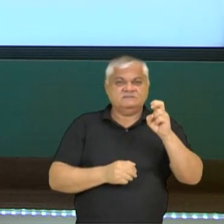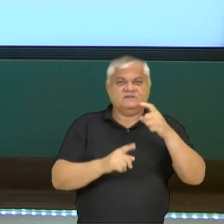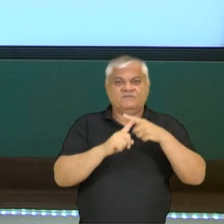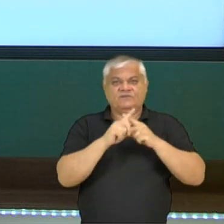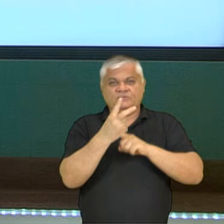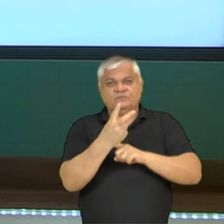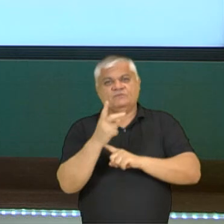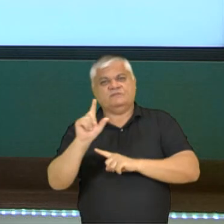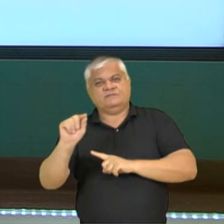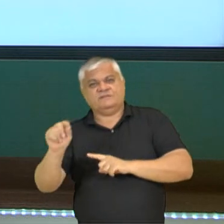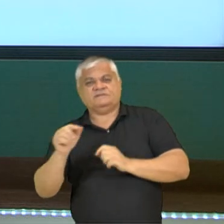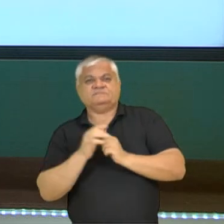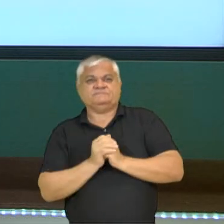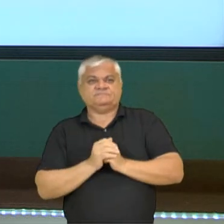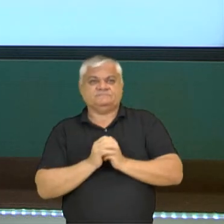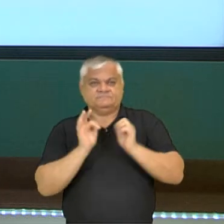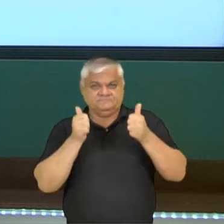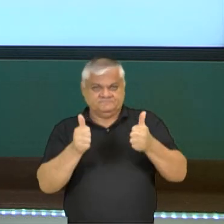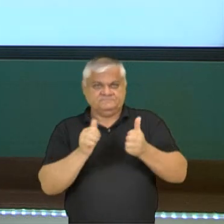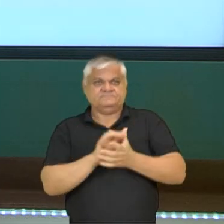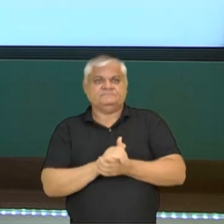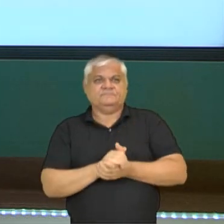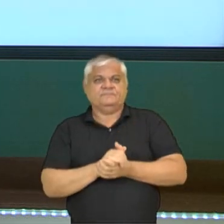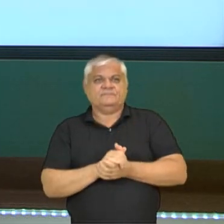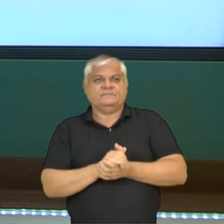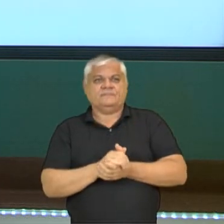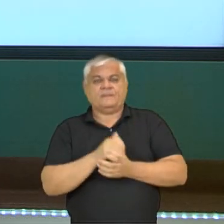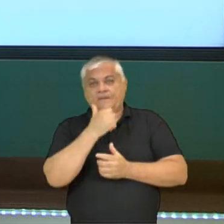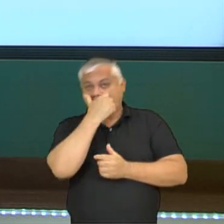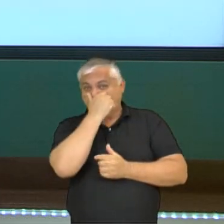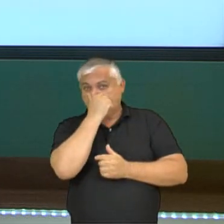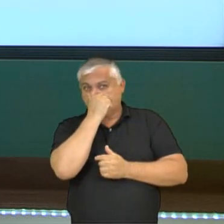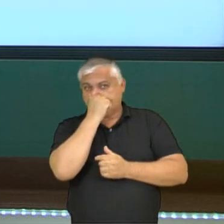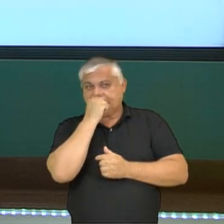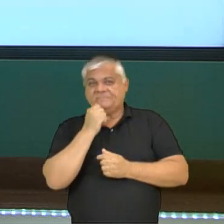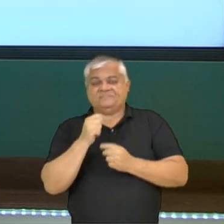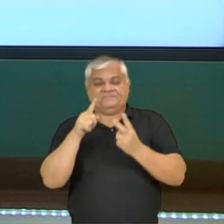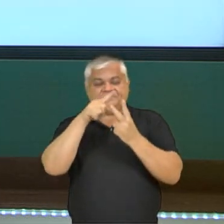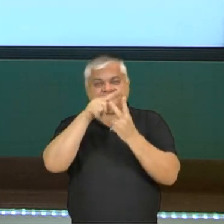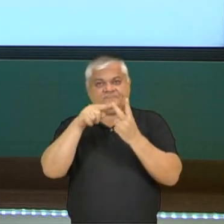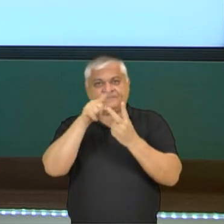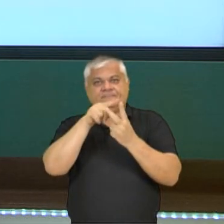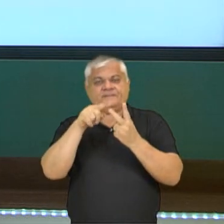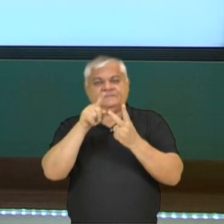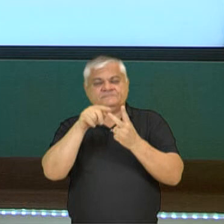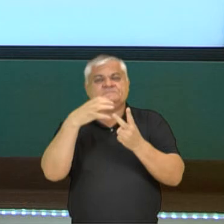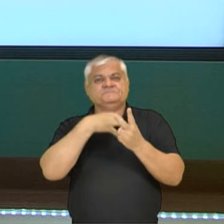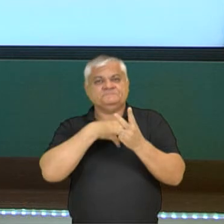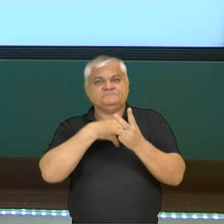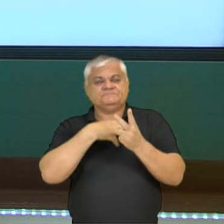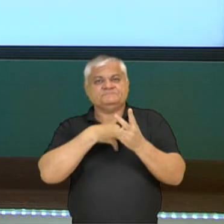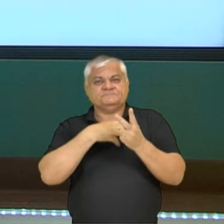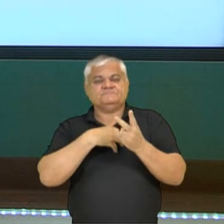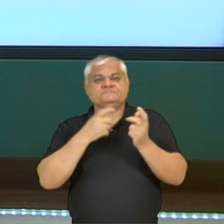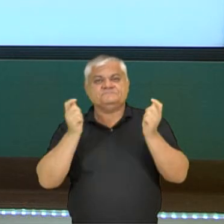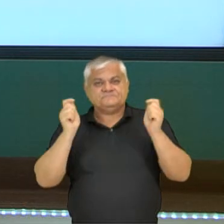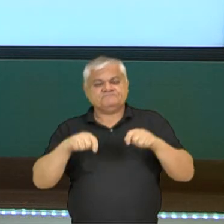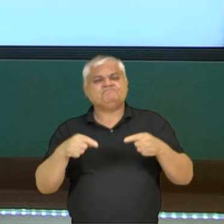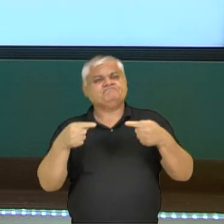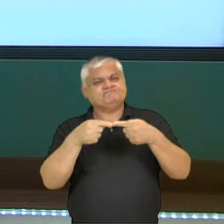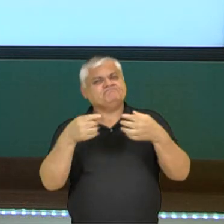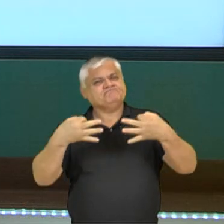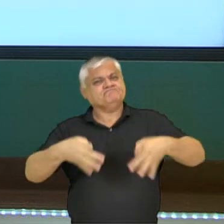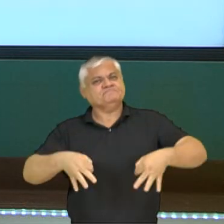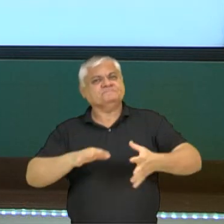por denominador, ok? Então, as duas maneiras de resolver esse exercício